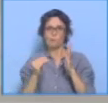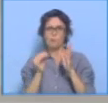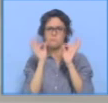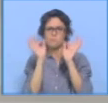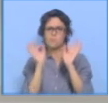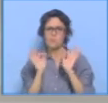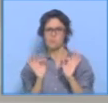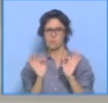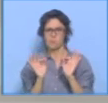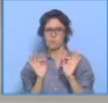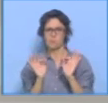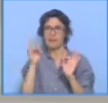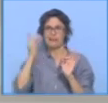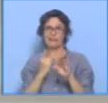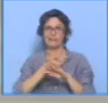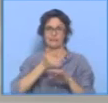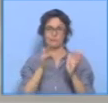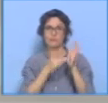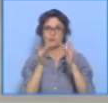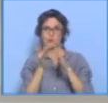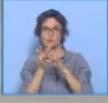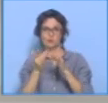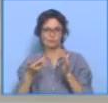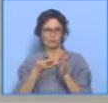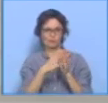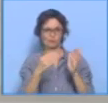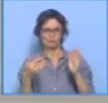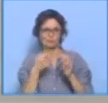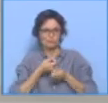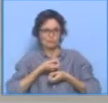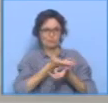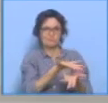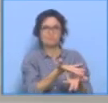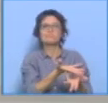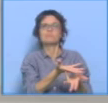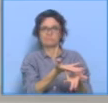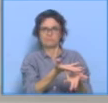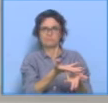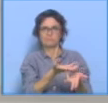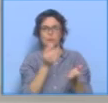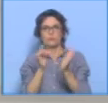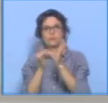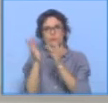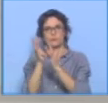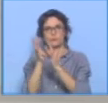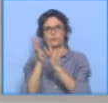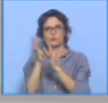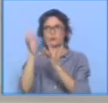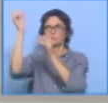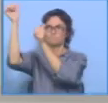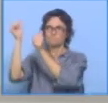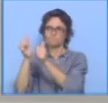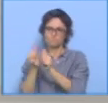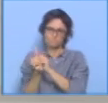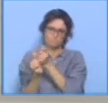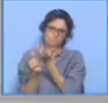modelo na pessoa de Jesus. Jesus que aparece a revelar o Deus invisível. Jesus que se